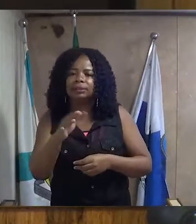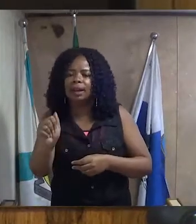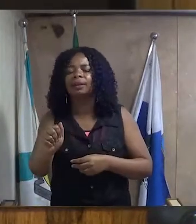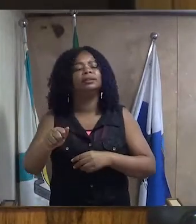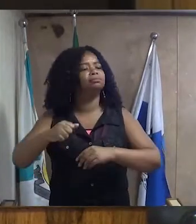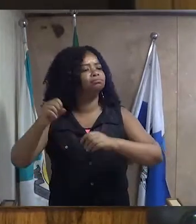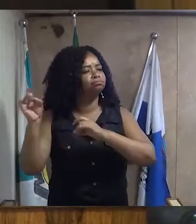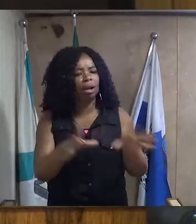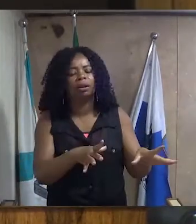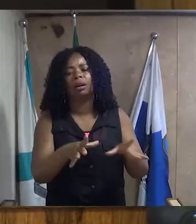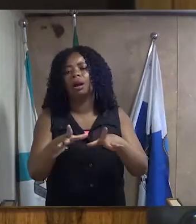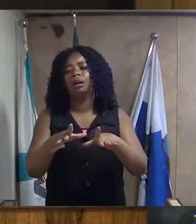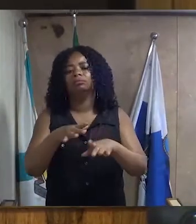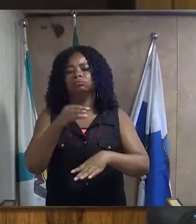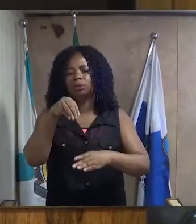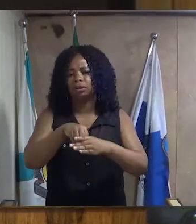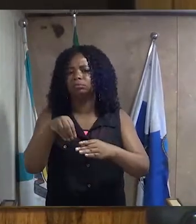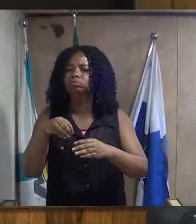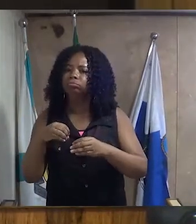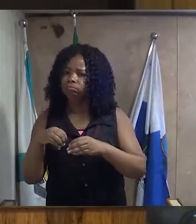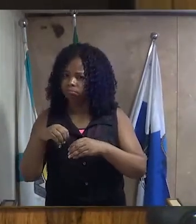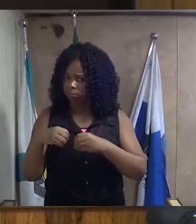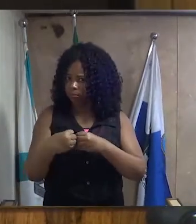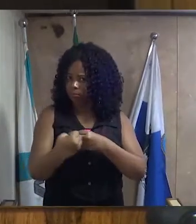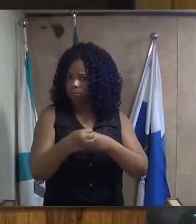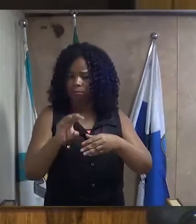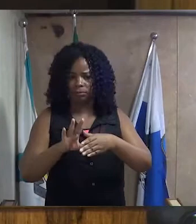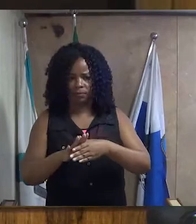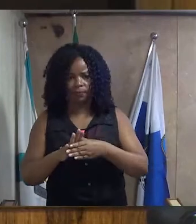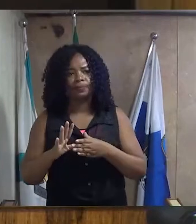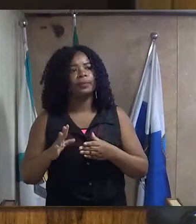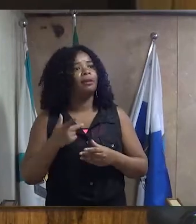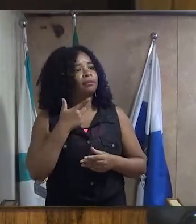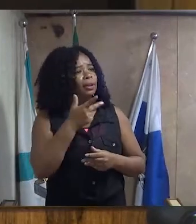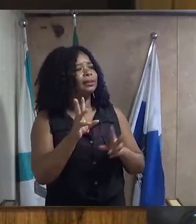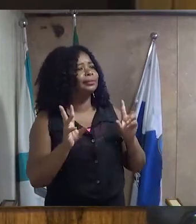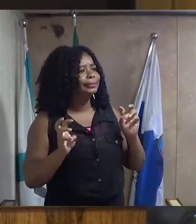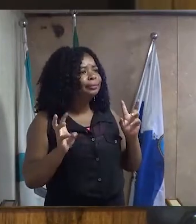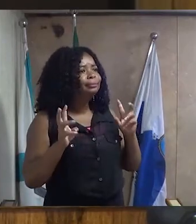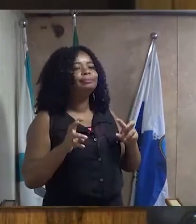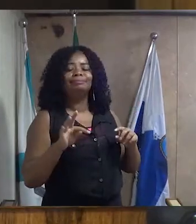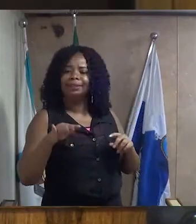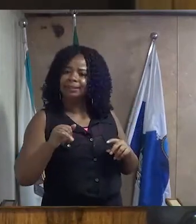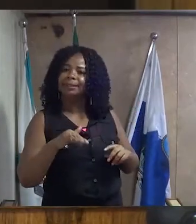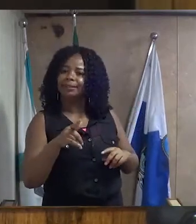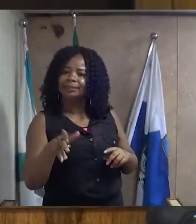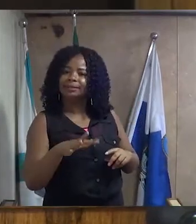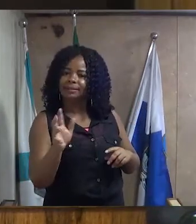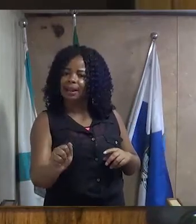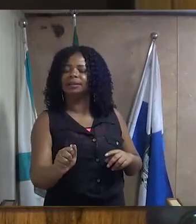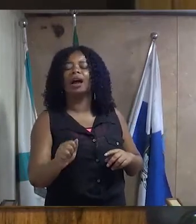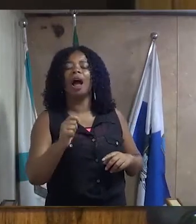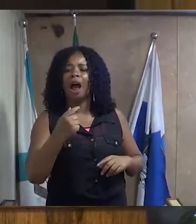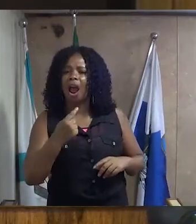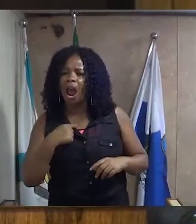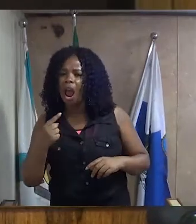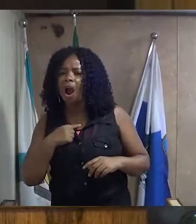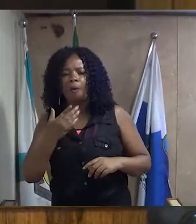município, presidente. E por falar em terceirizada, presidente,